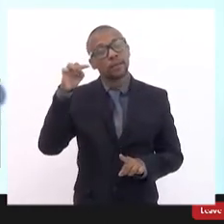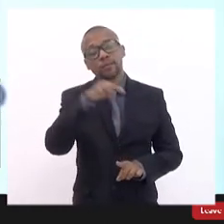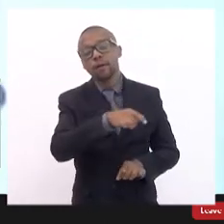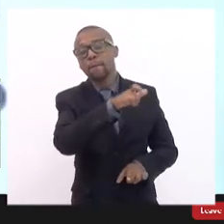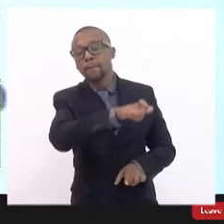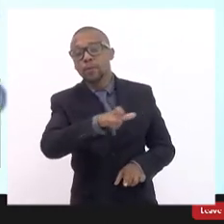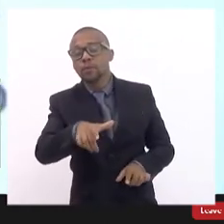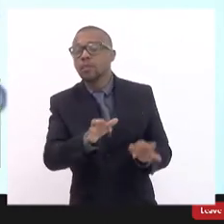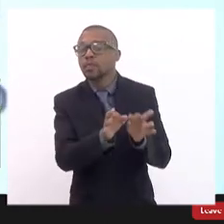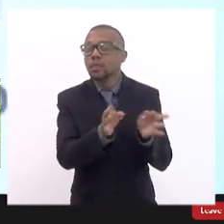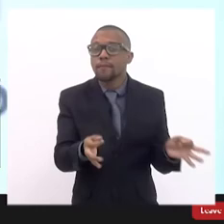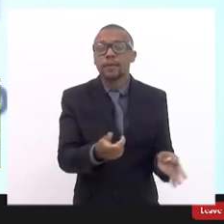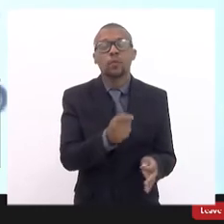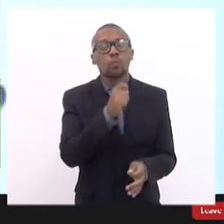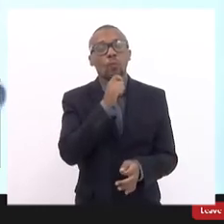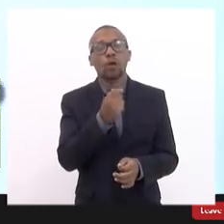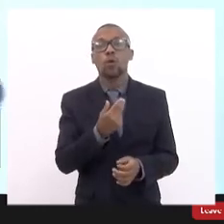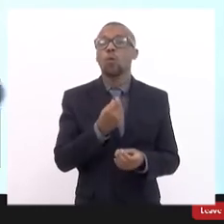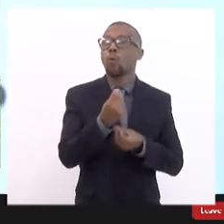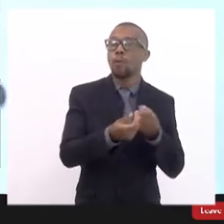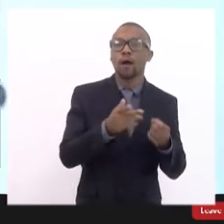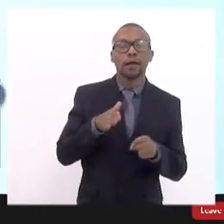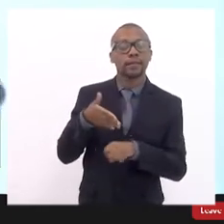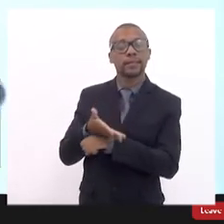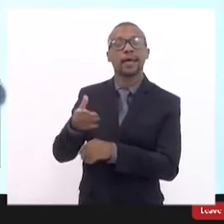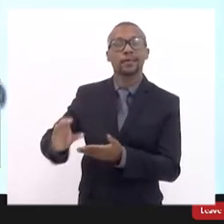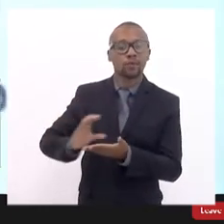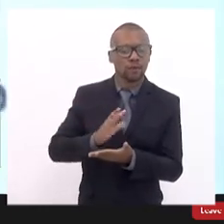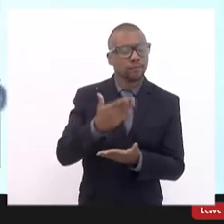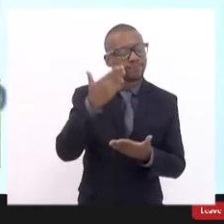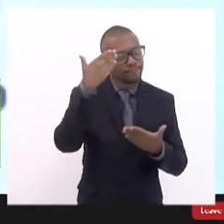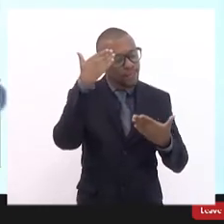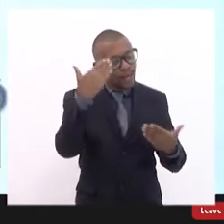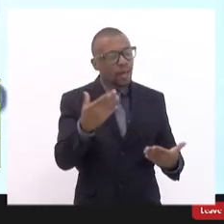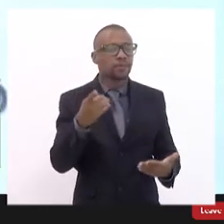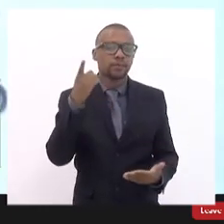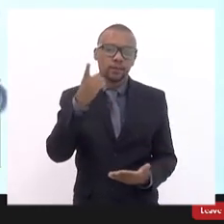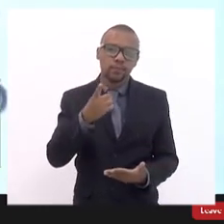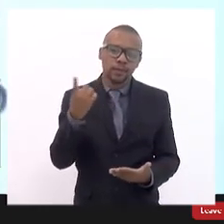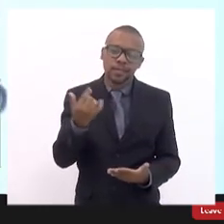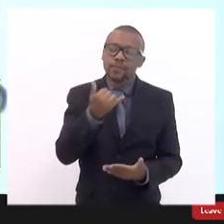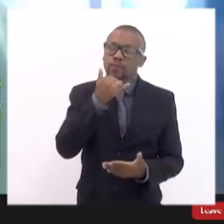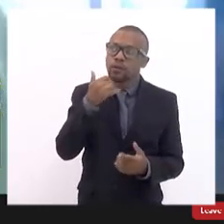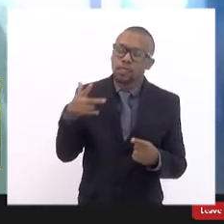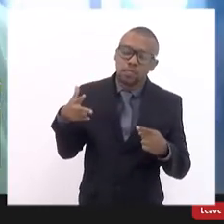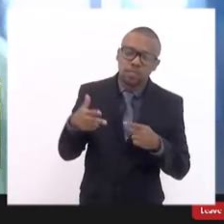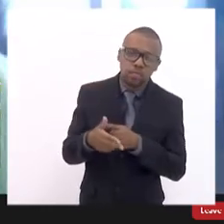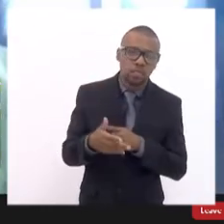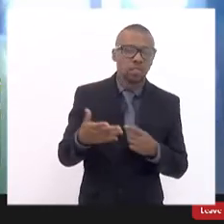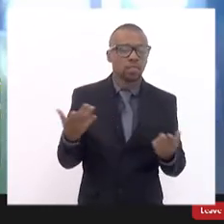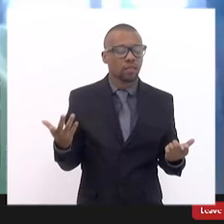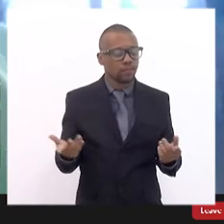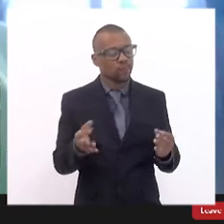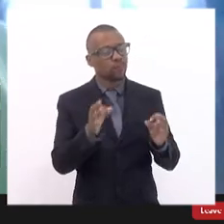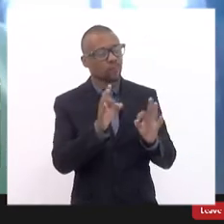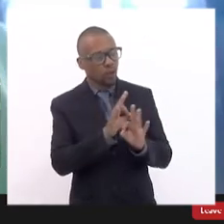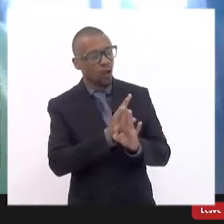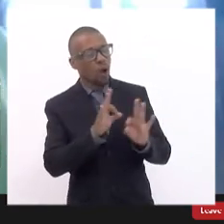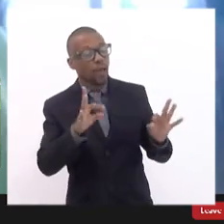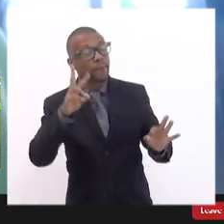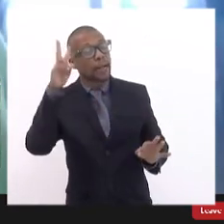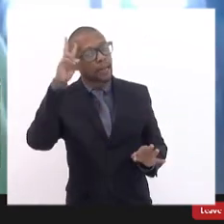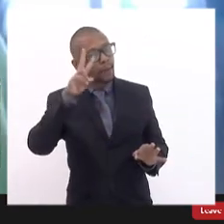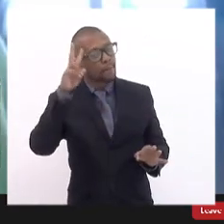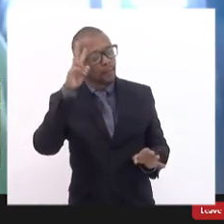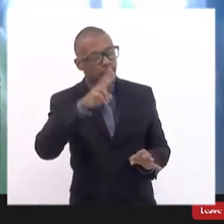como acessar esses recursos. Obrigado, deputado Mink, aí, perdão de fazer essa intervenção. Ótima. Ótima